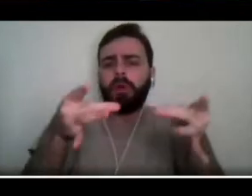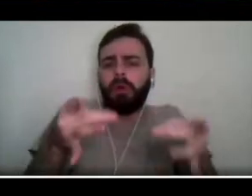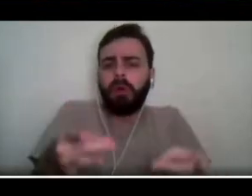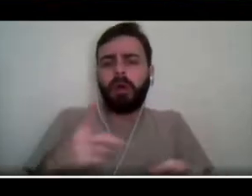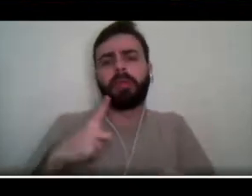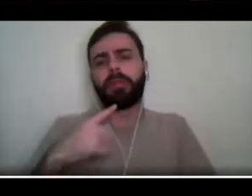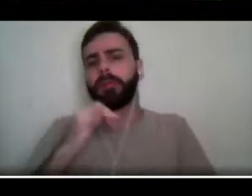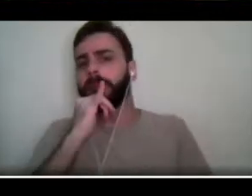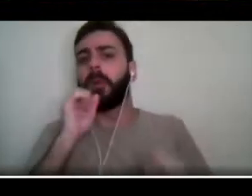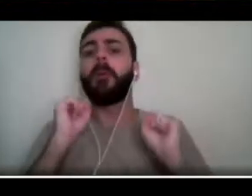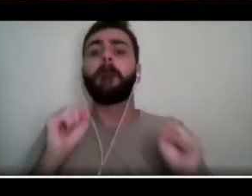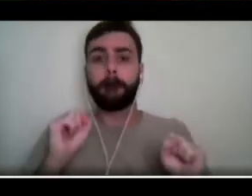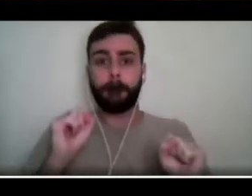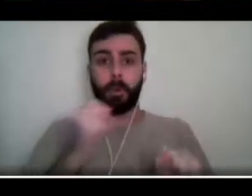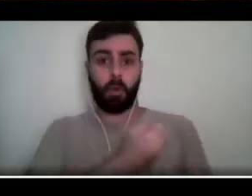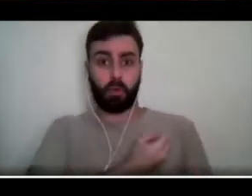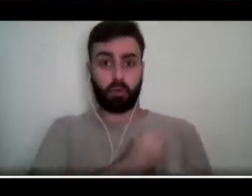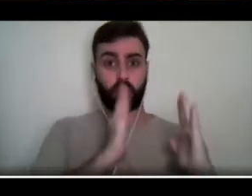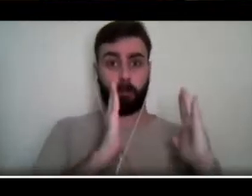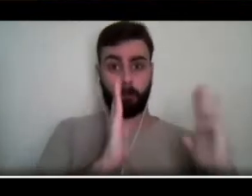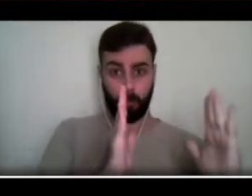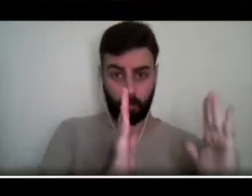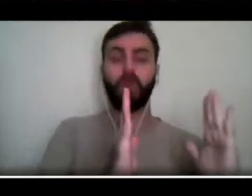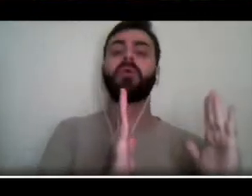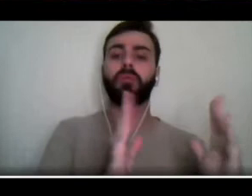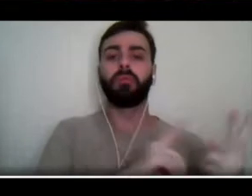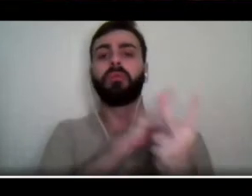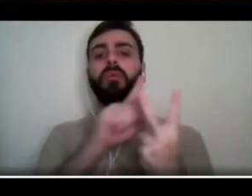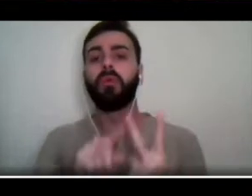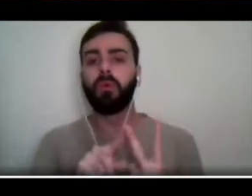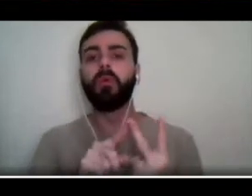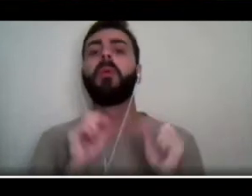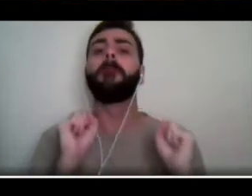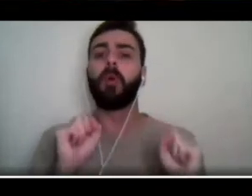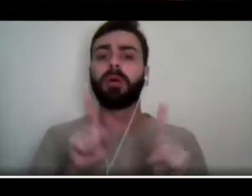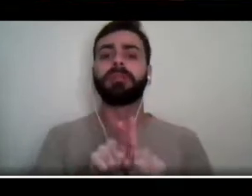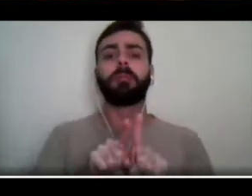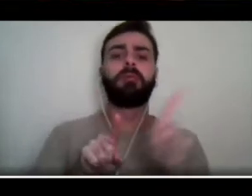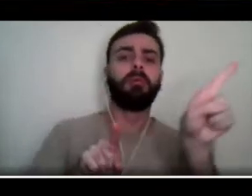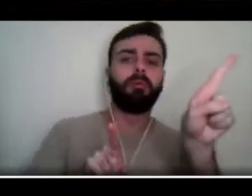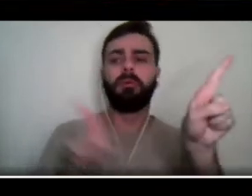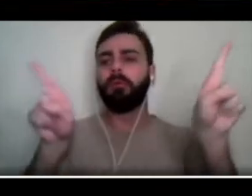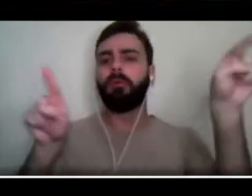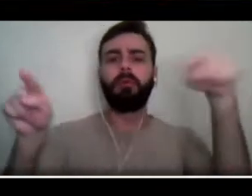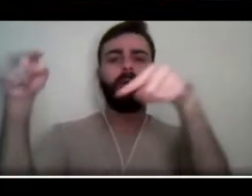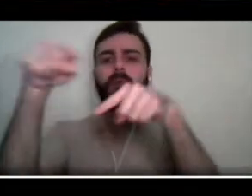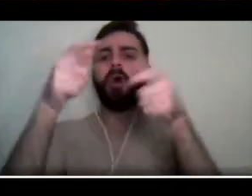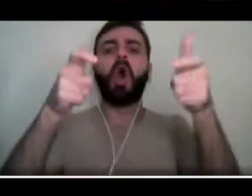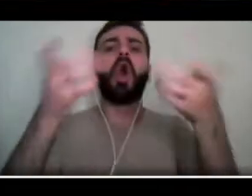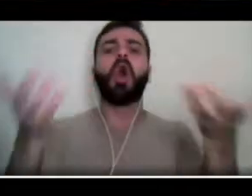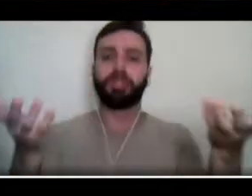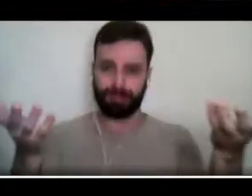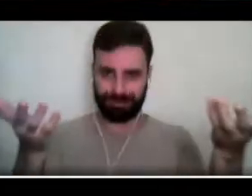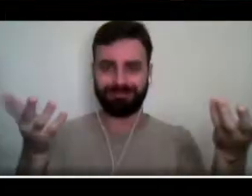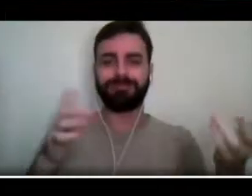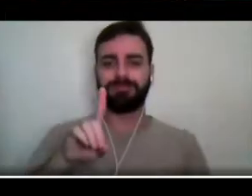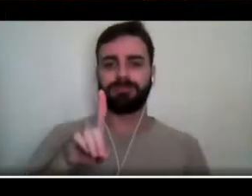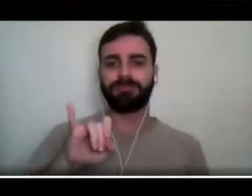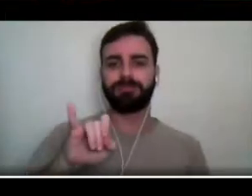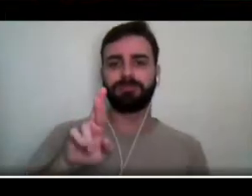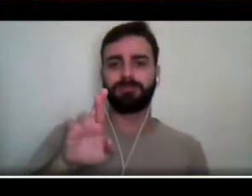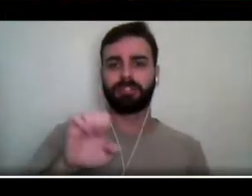posso variar o módulo do vetor e a direção do vetor. Isso tem a ver